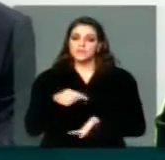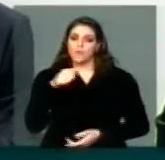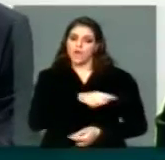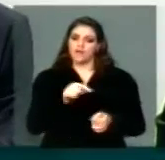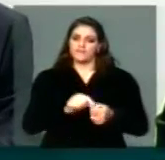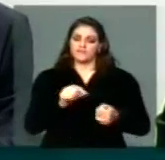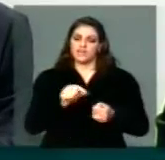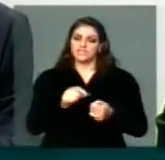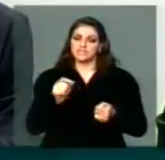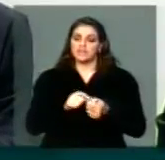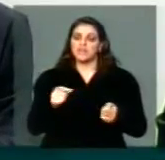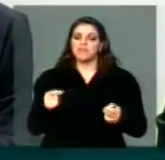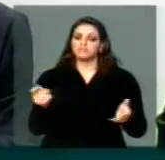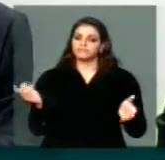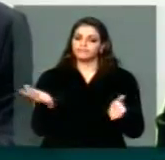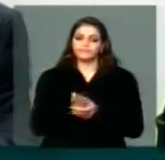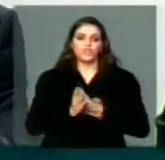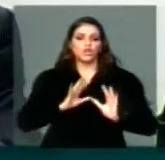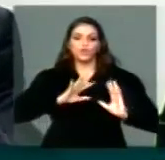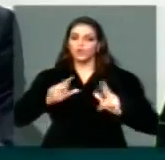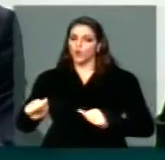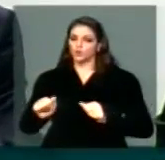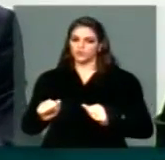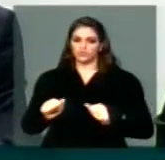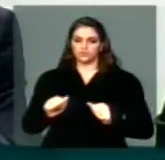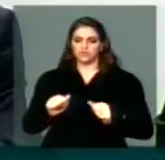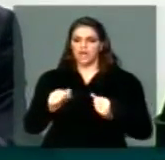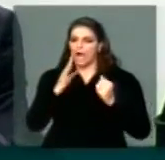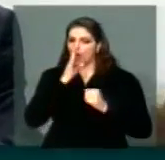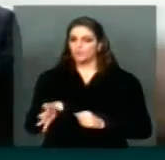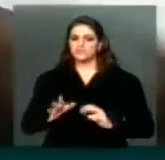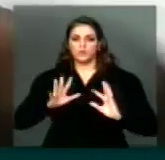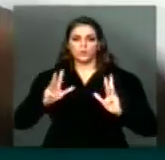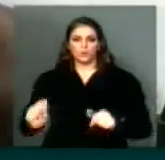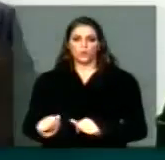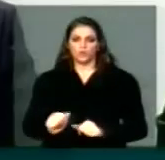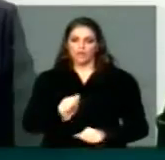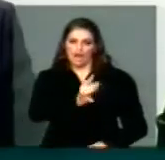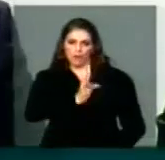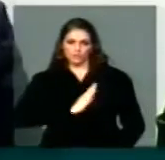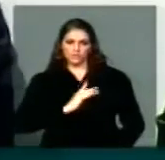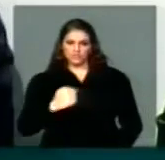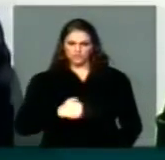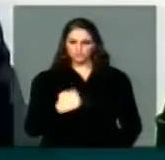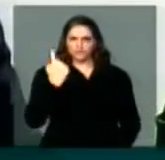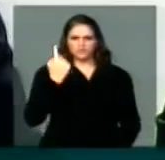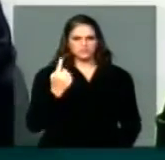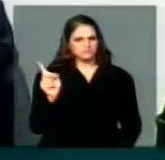contra todos que estavam envolvidos no fato, não escolher apenas e me atribuir.